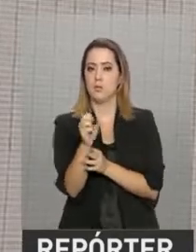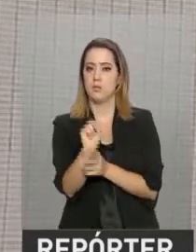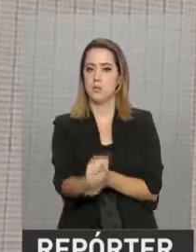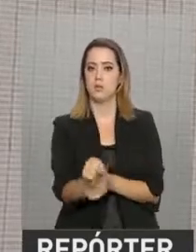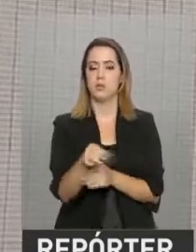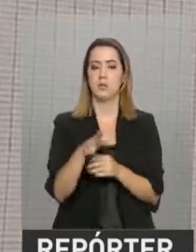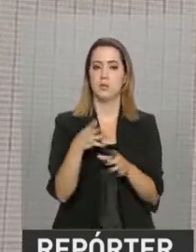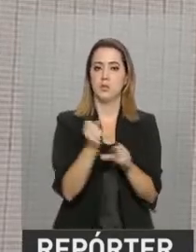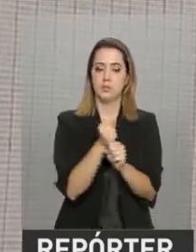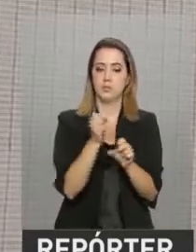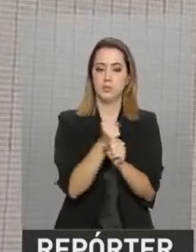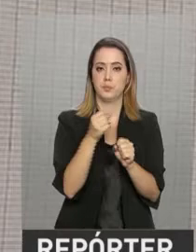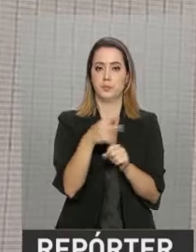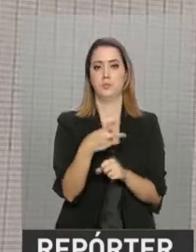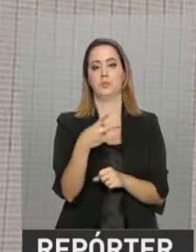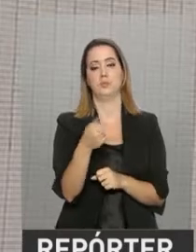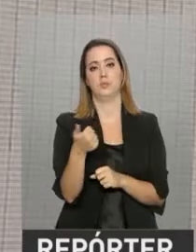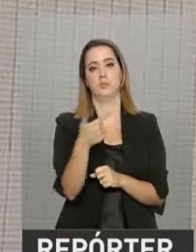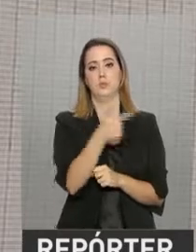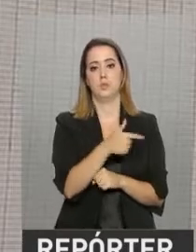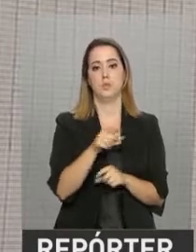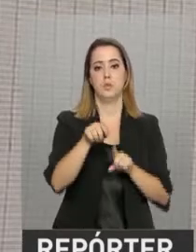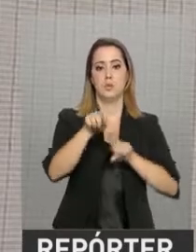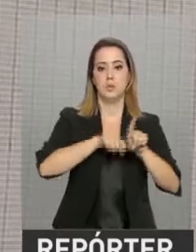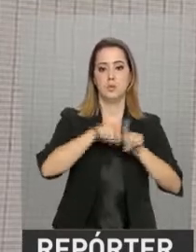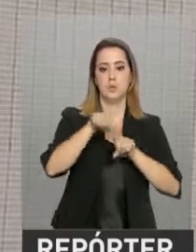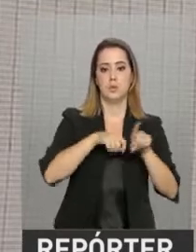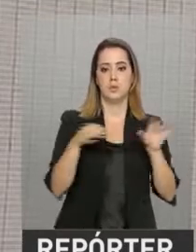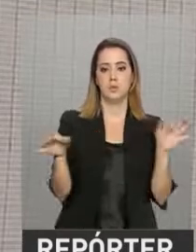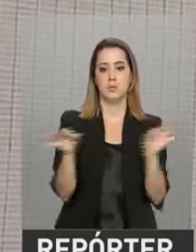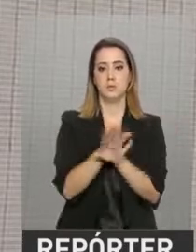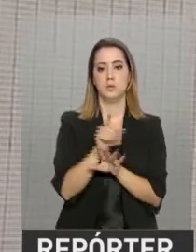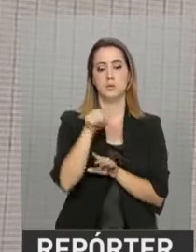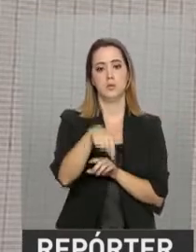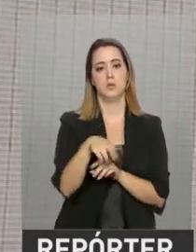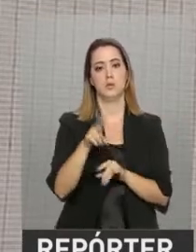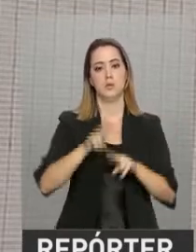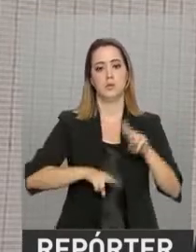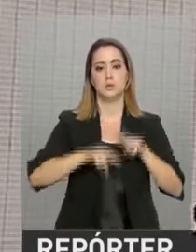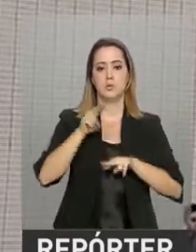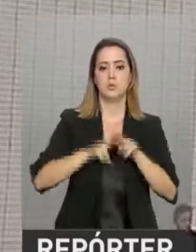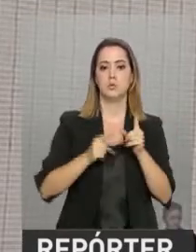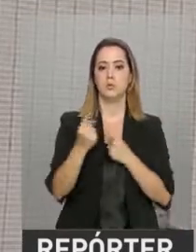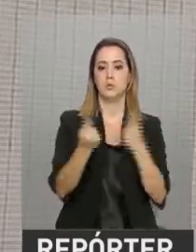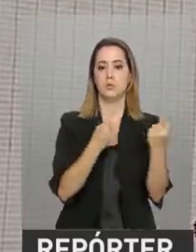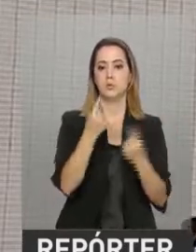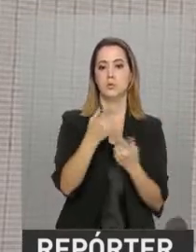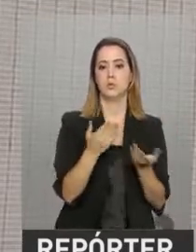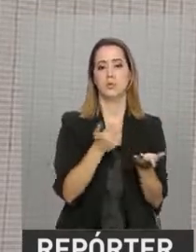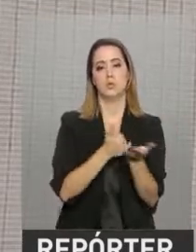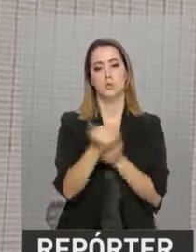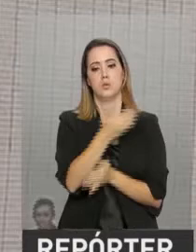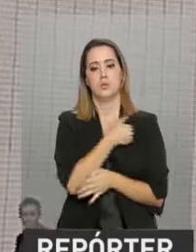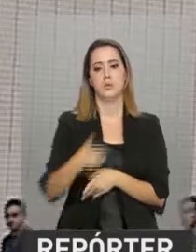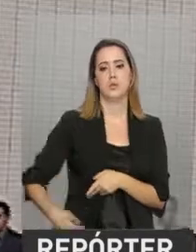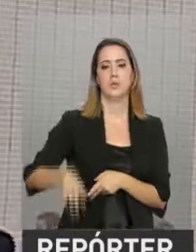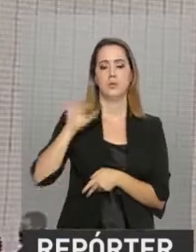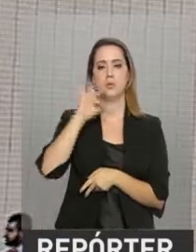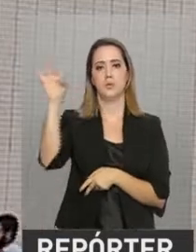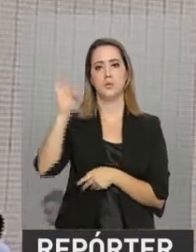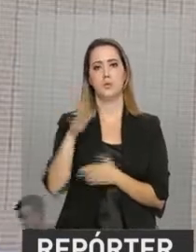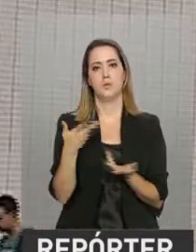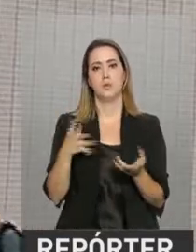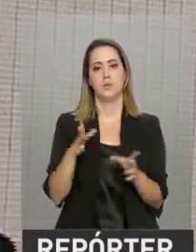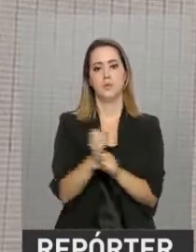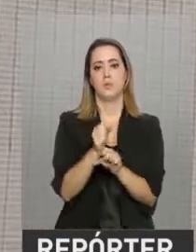ser calculado nos últimos 12 meses encerrados em junho de cada ano que é quando o governo federal elabora a proposta